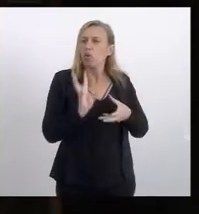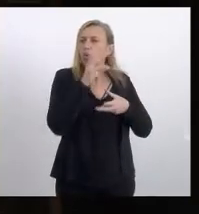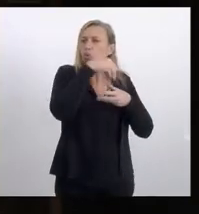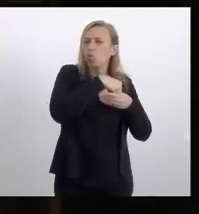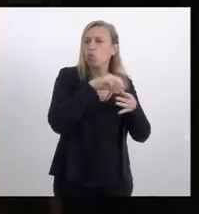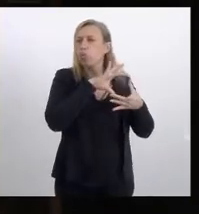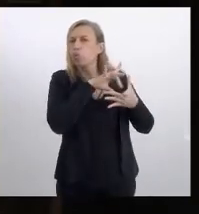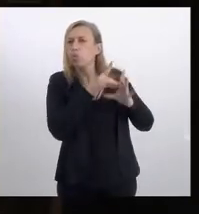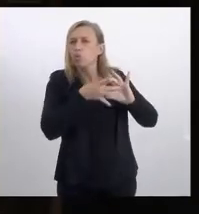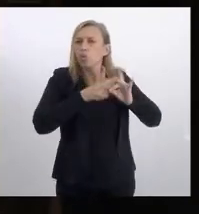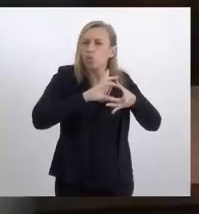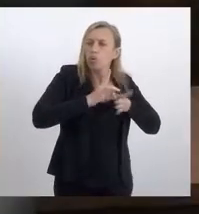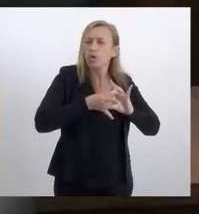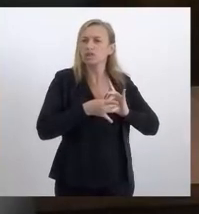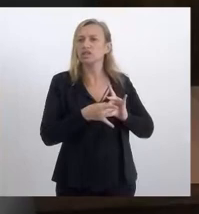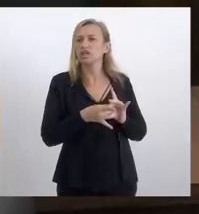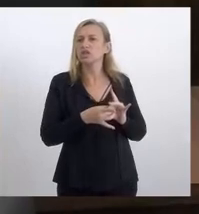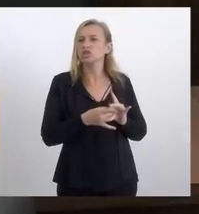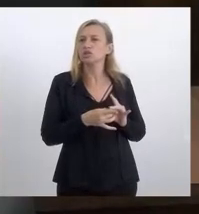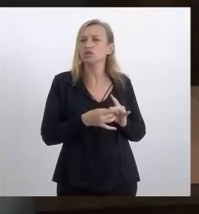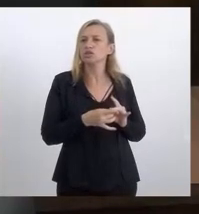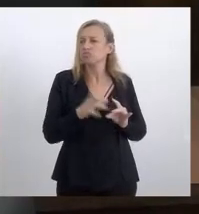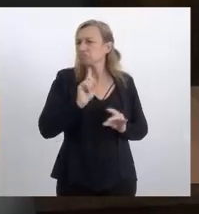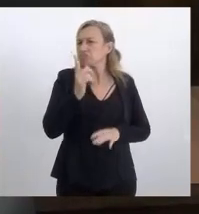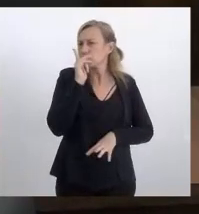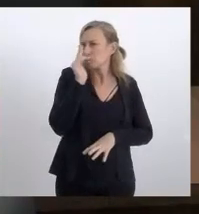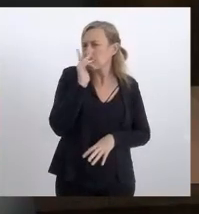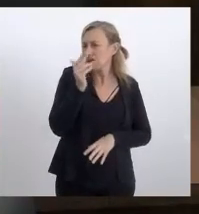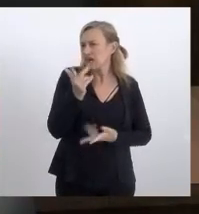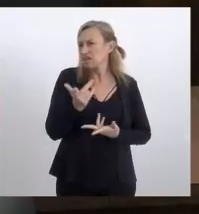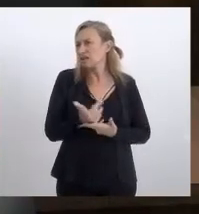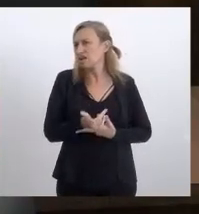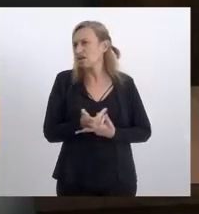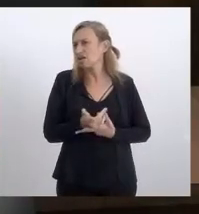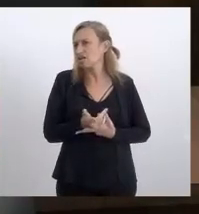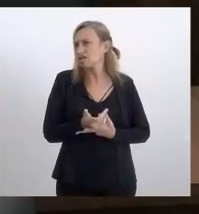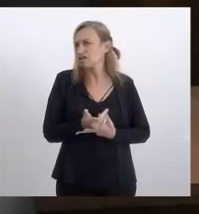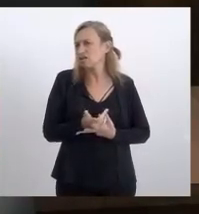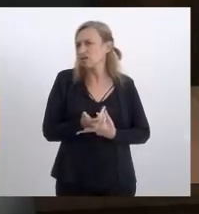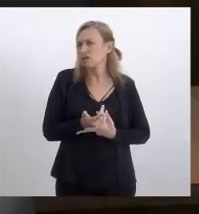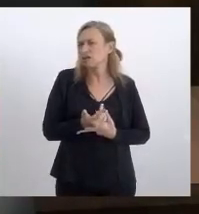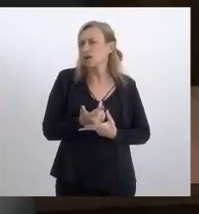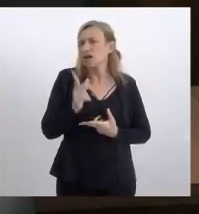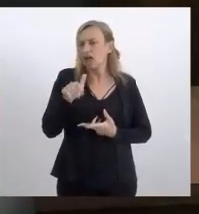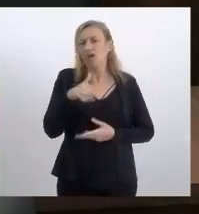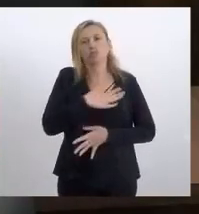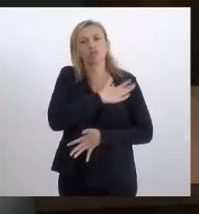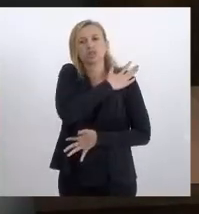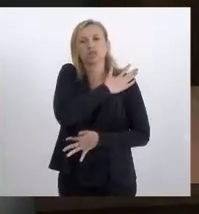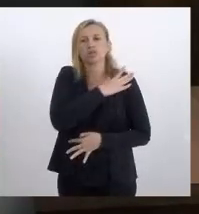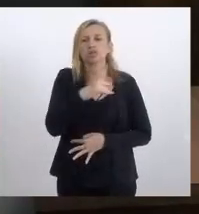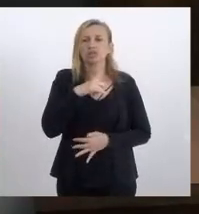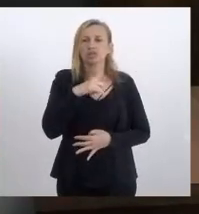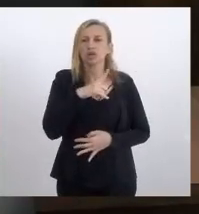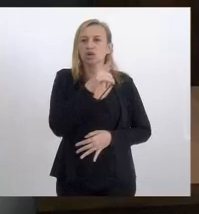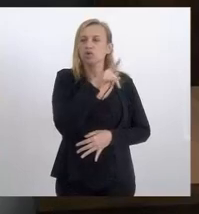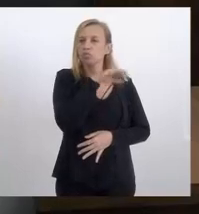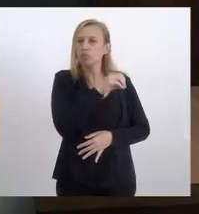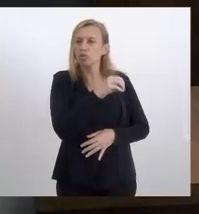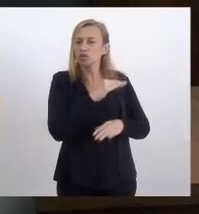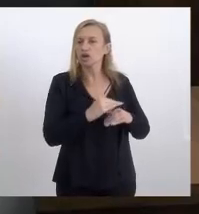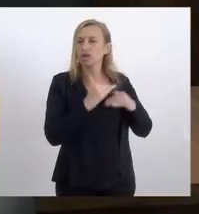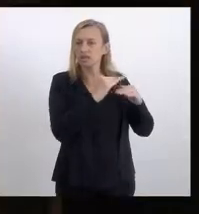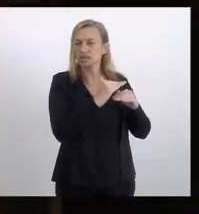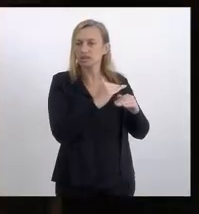dentro desse contexto a gente não é nome parece a senha razoável é um militar ter o posto